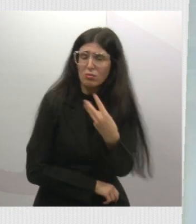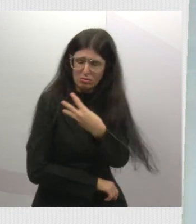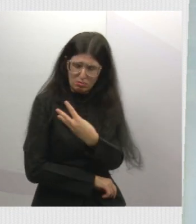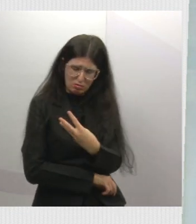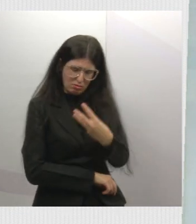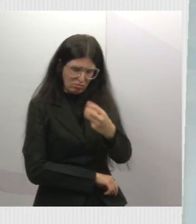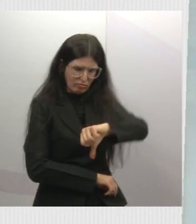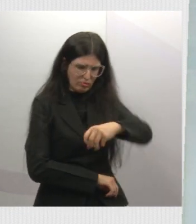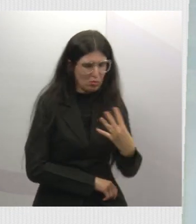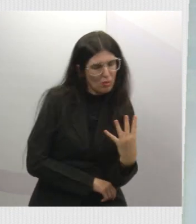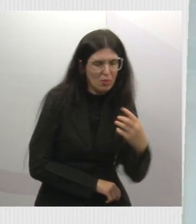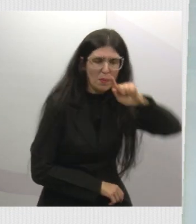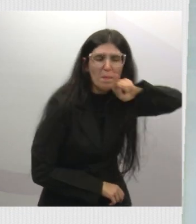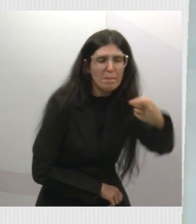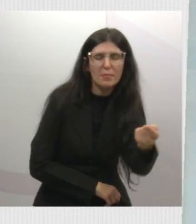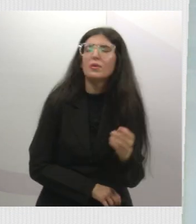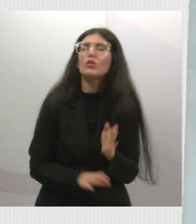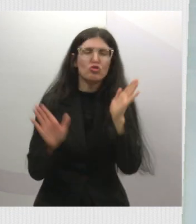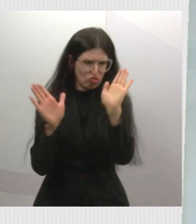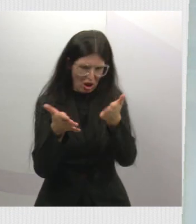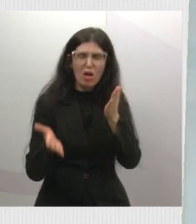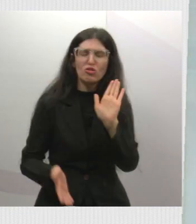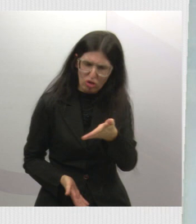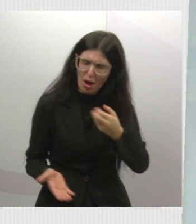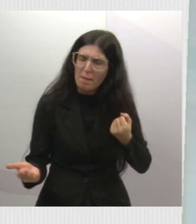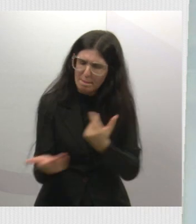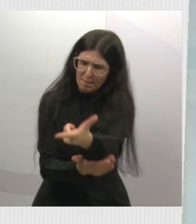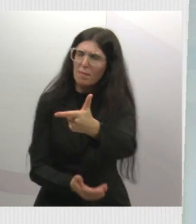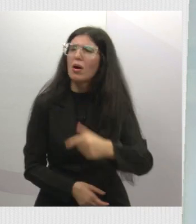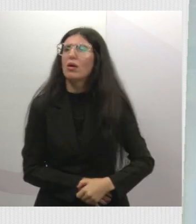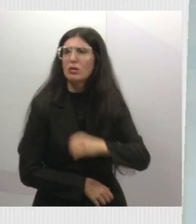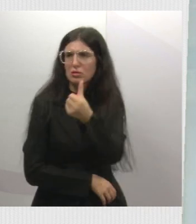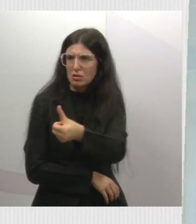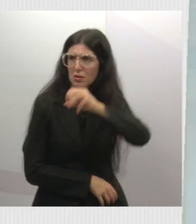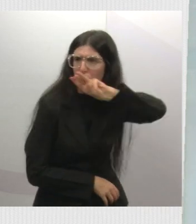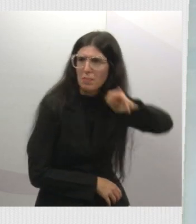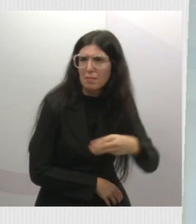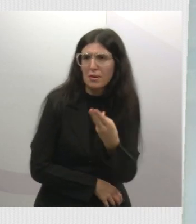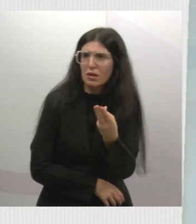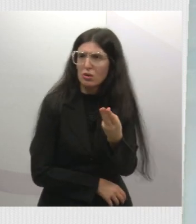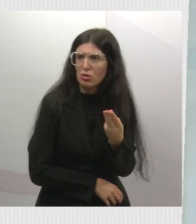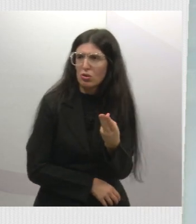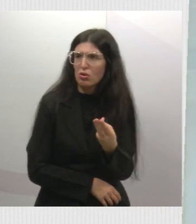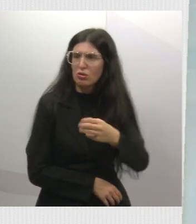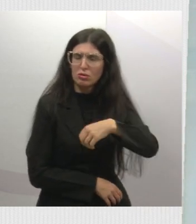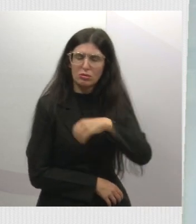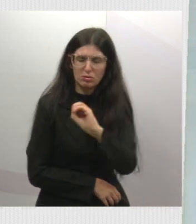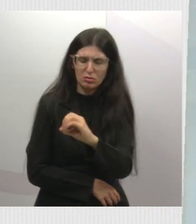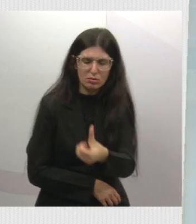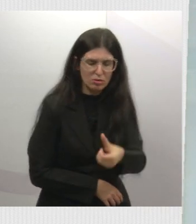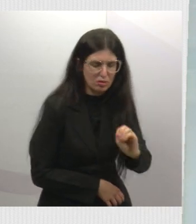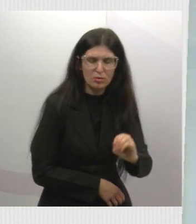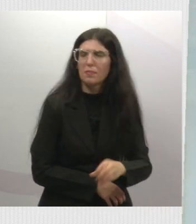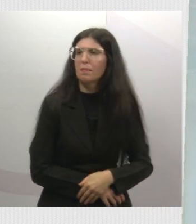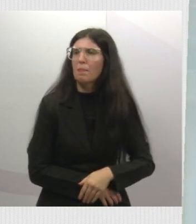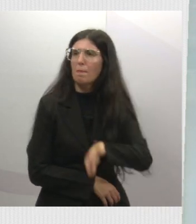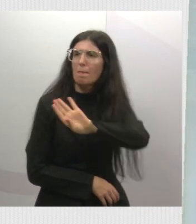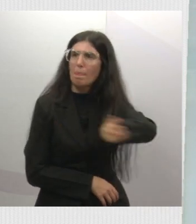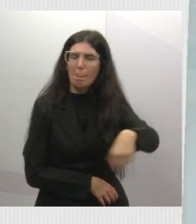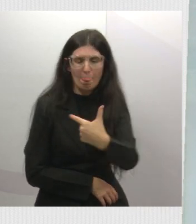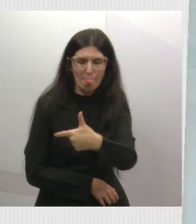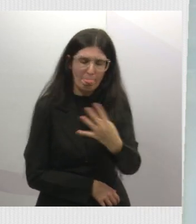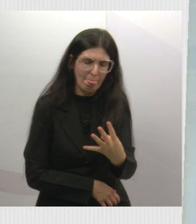24.394.000 e liquidado até o primeiro quadrimestre, 6.060.000, gerando um percentual de